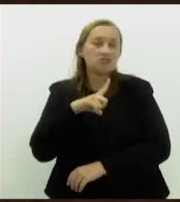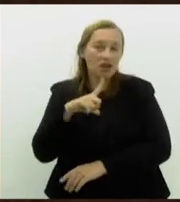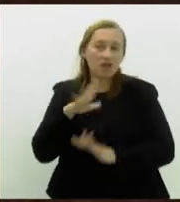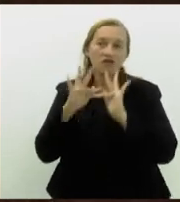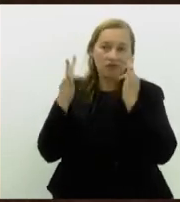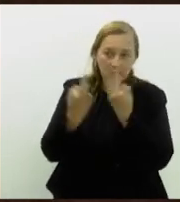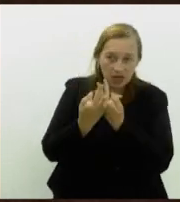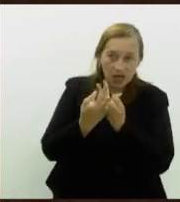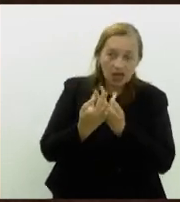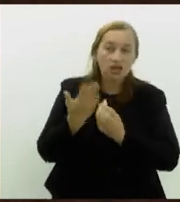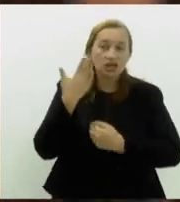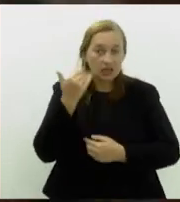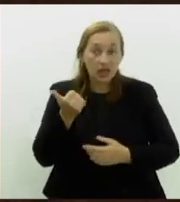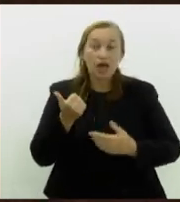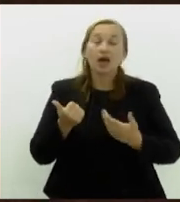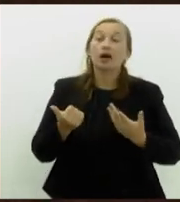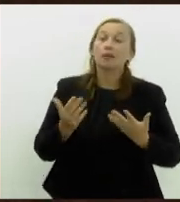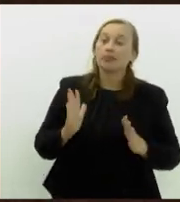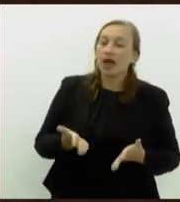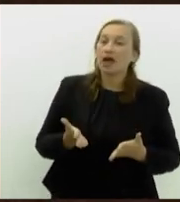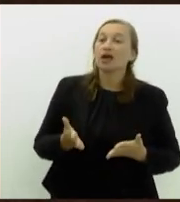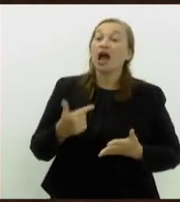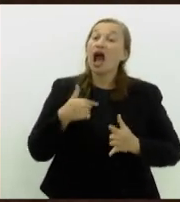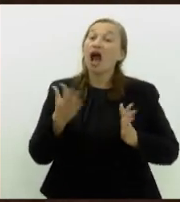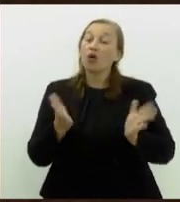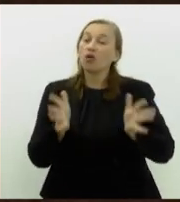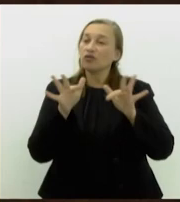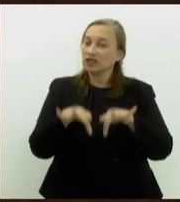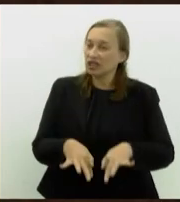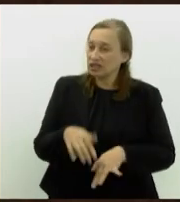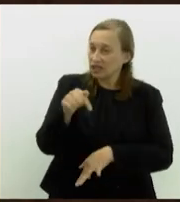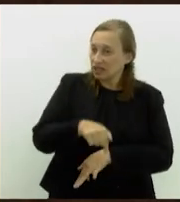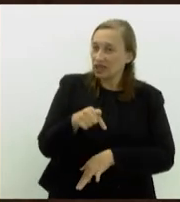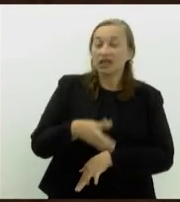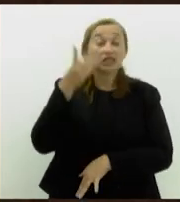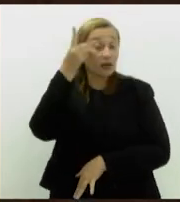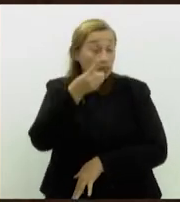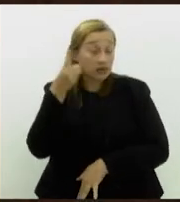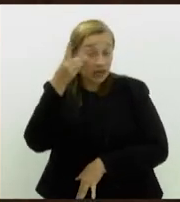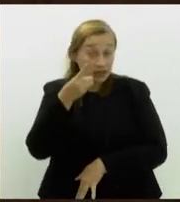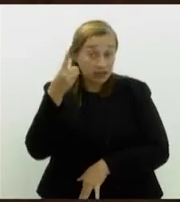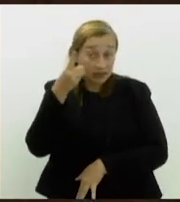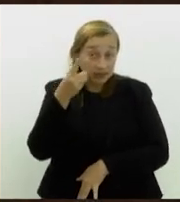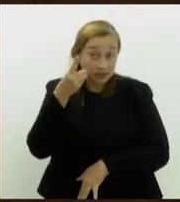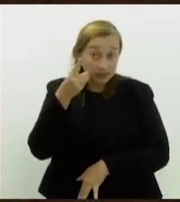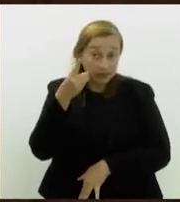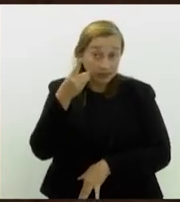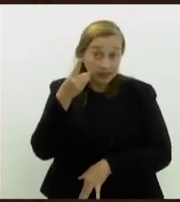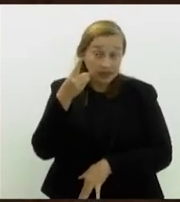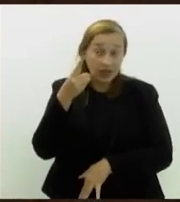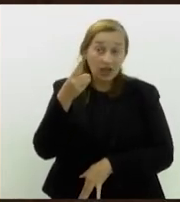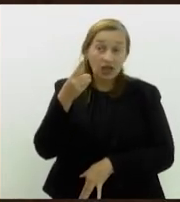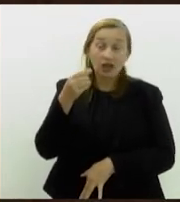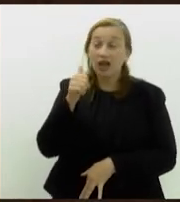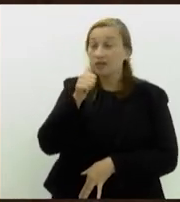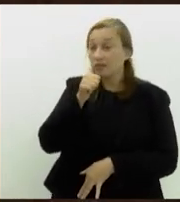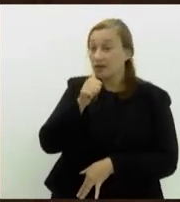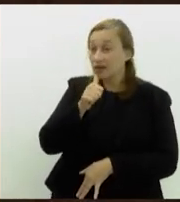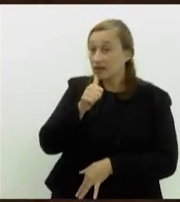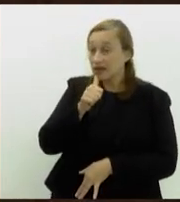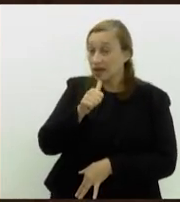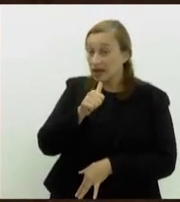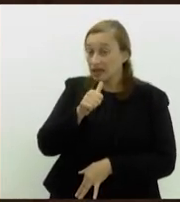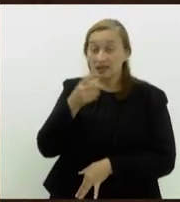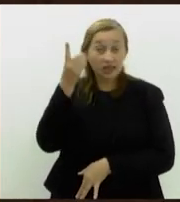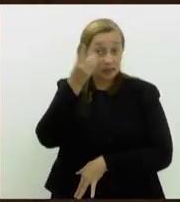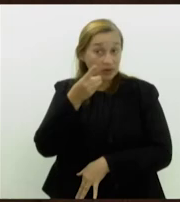só acrescentaria isso, encerro aqui, que a deputada... As deputadas Renata Souza, porque